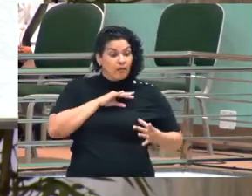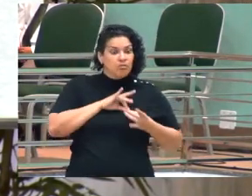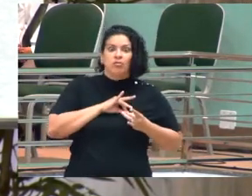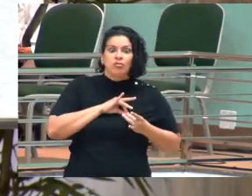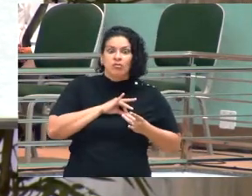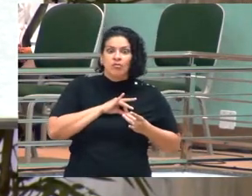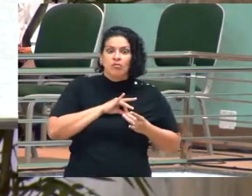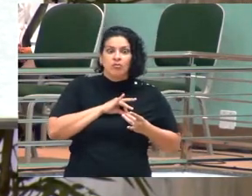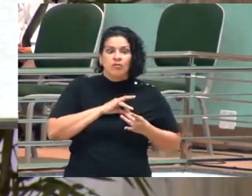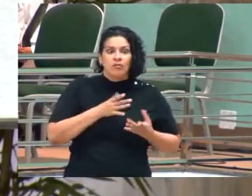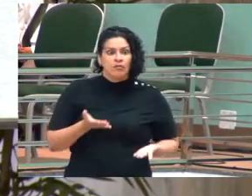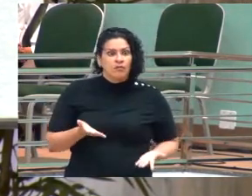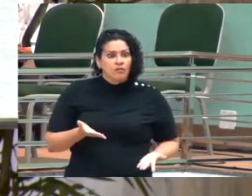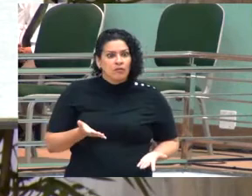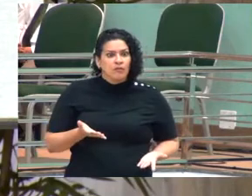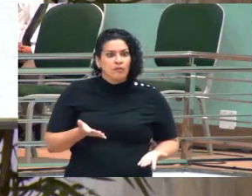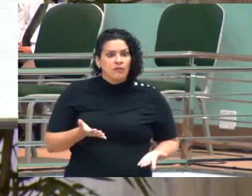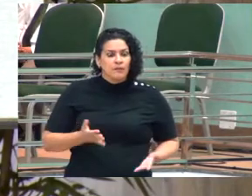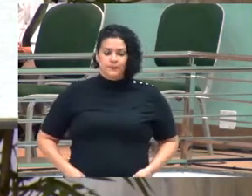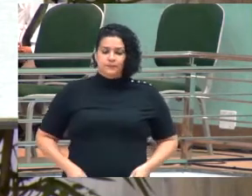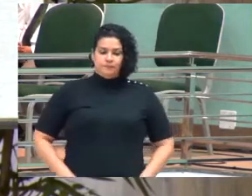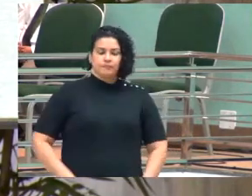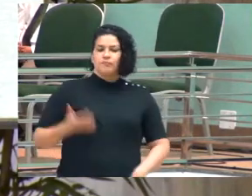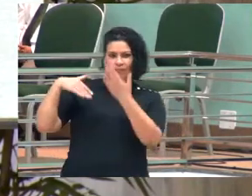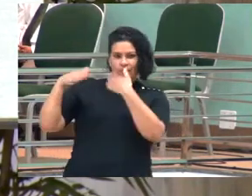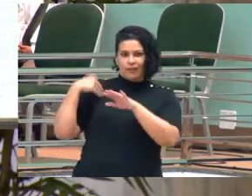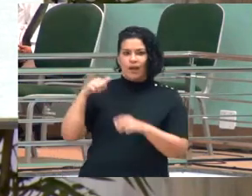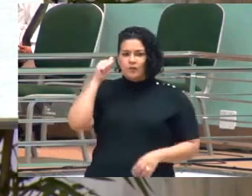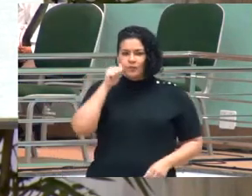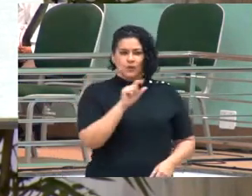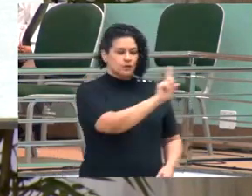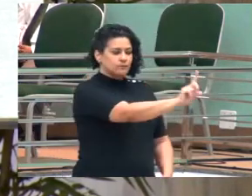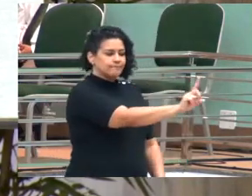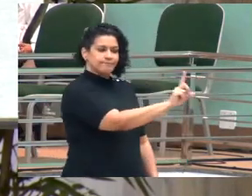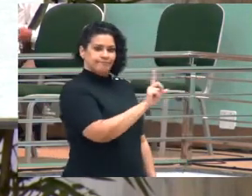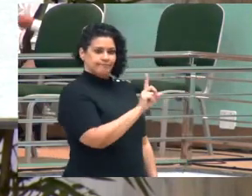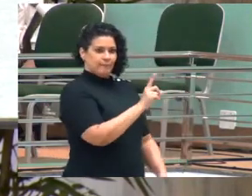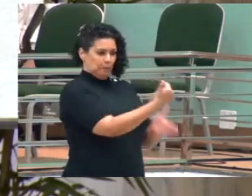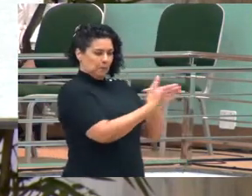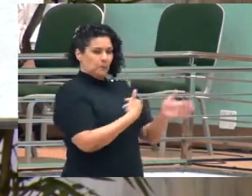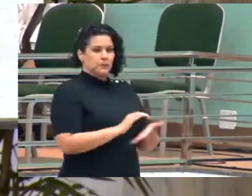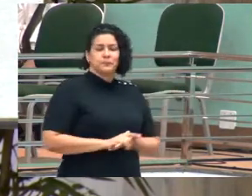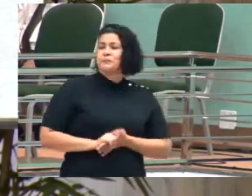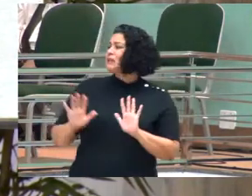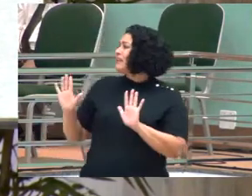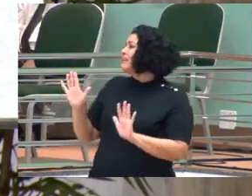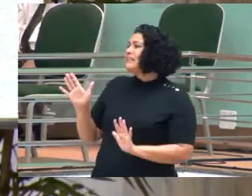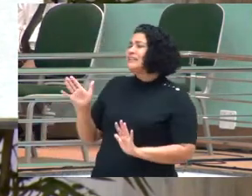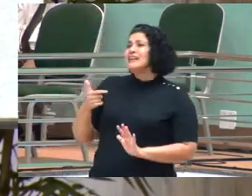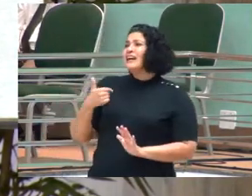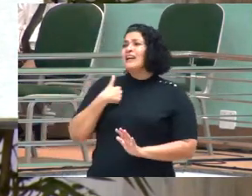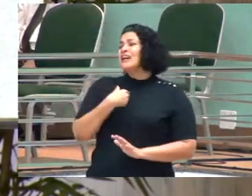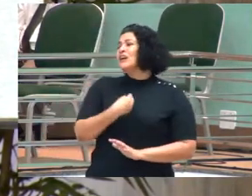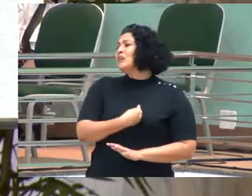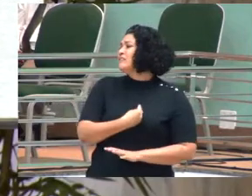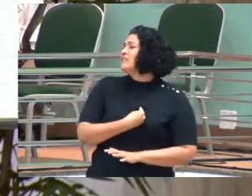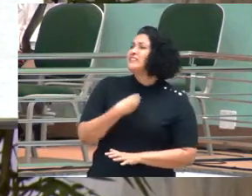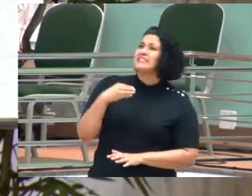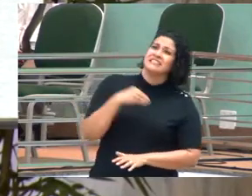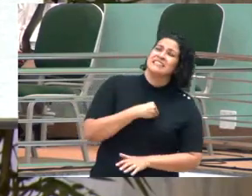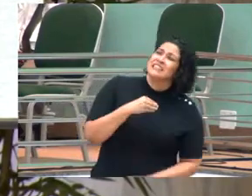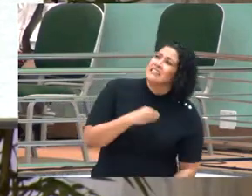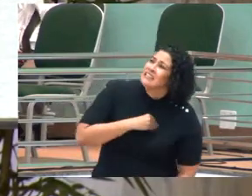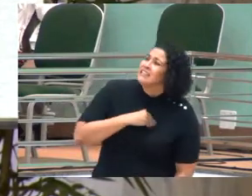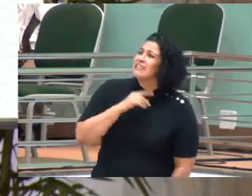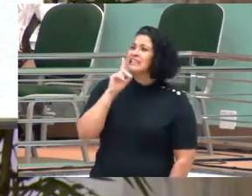É como uma moça, certa feita, chegando até mim e disse: pastor, eu estou vivendo uma vida de pecado, uma vida